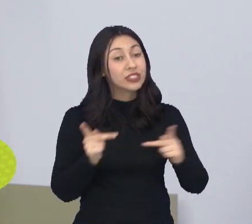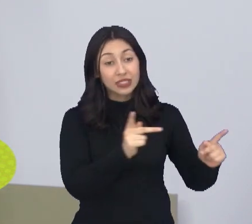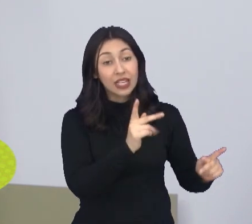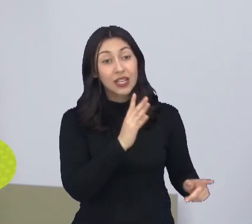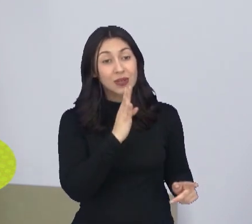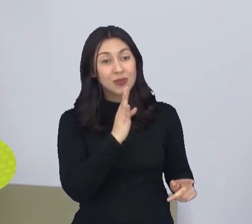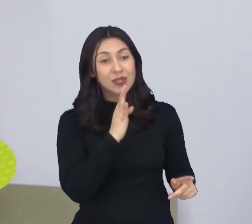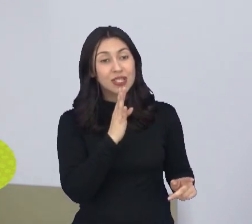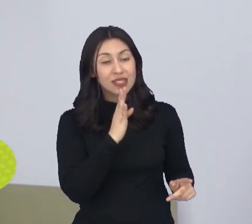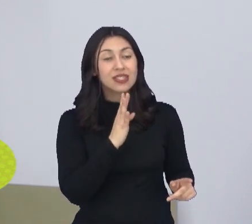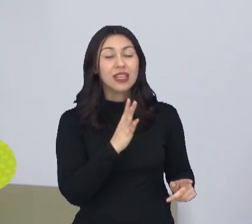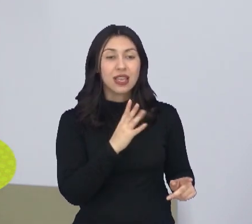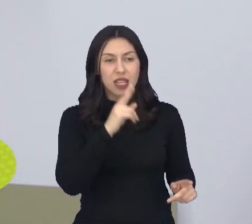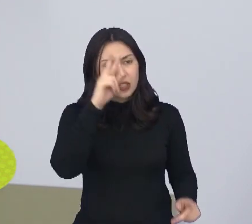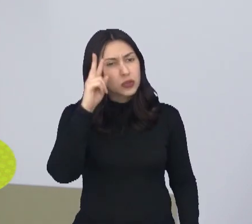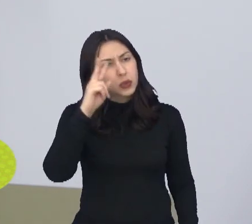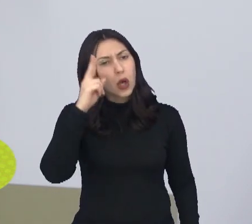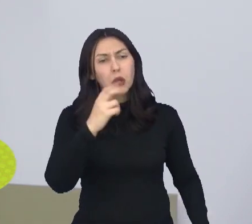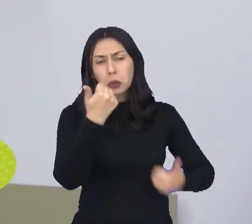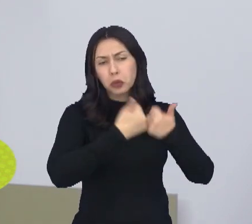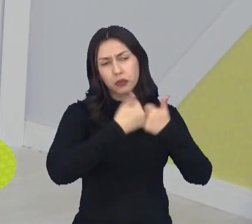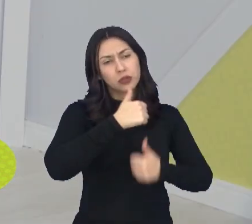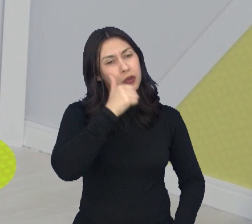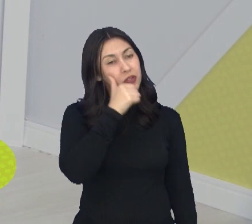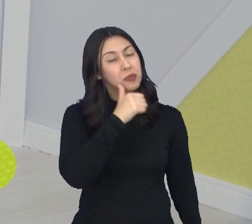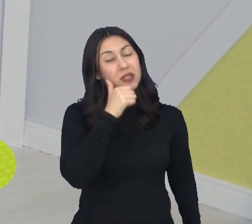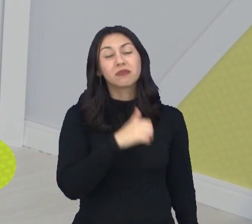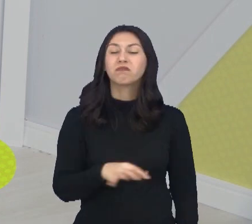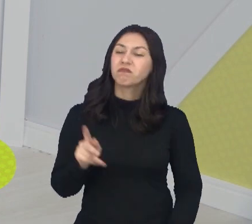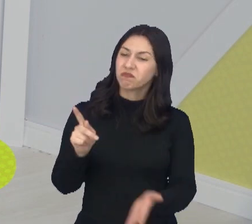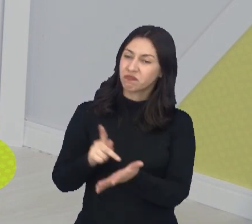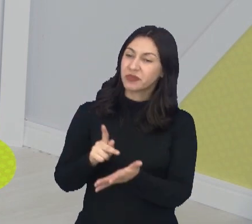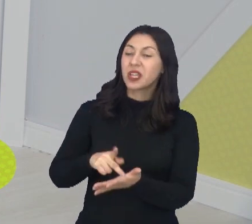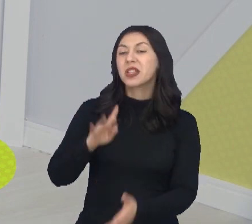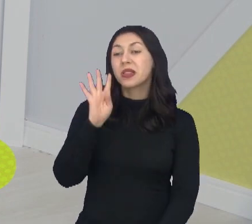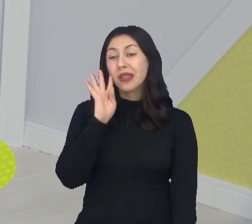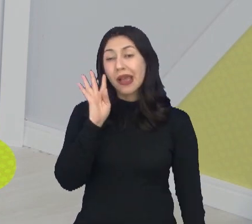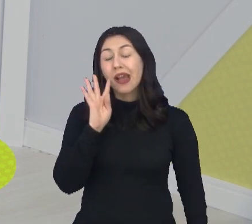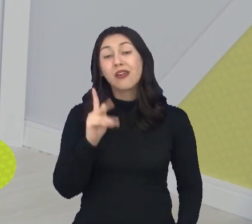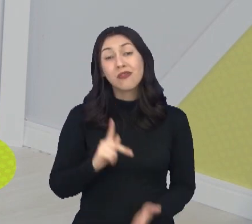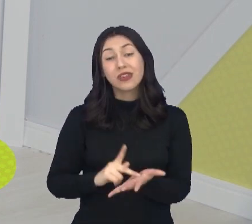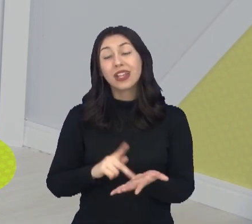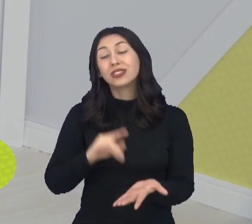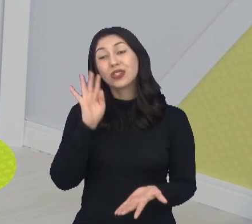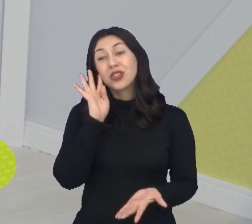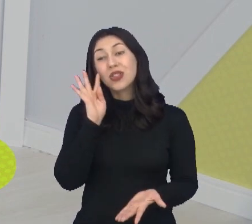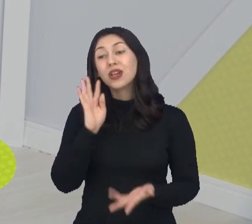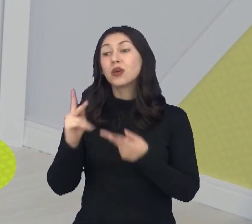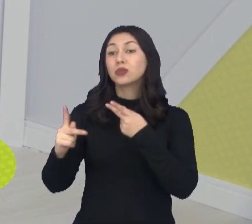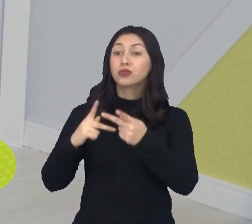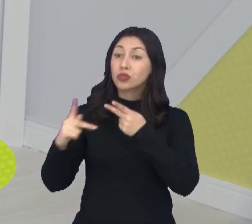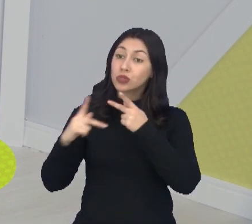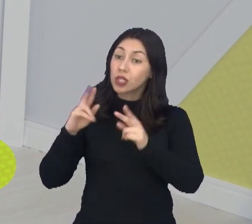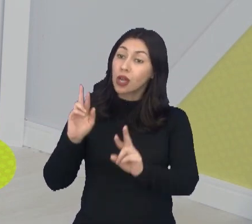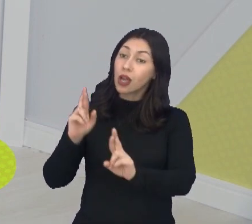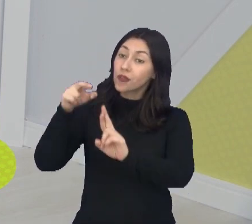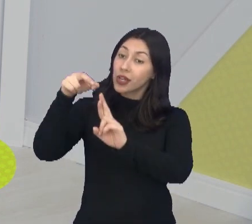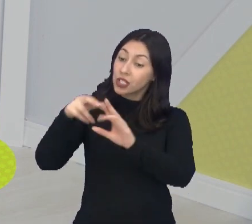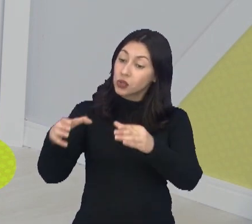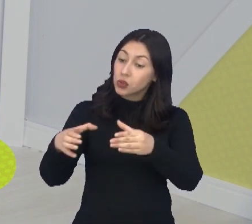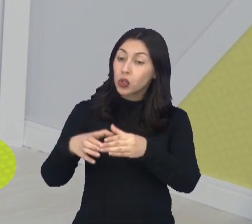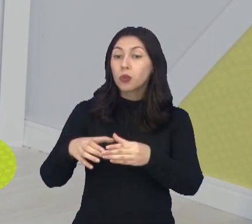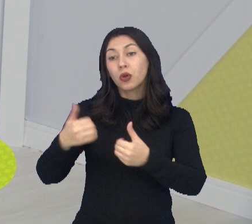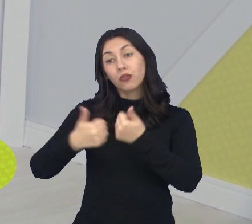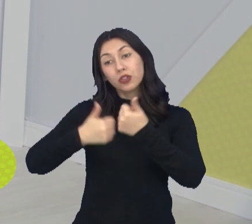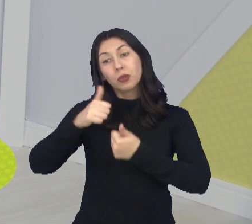mais das histórias do futebol feminino aqui no Brasil. Verdade. Bacana, muito bacana mesmo. E legal São José dos Campos, que é uma referência do futebol feminino. Hoje